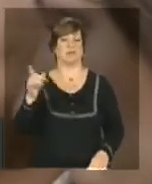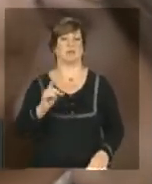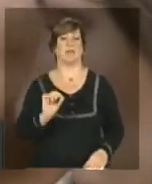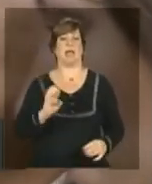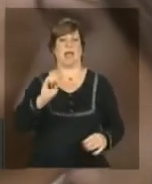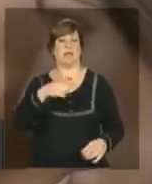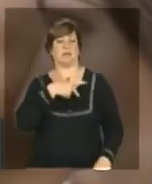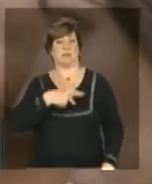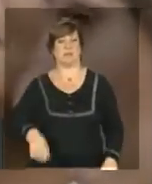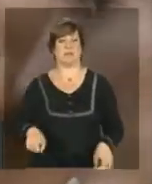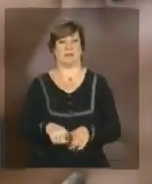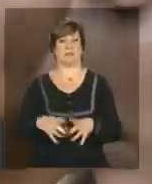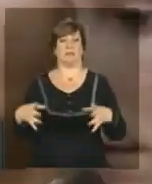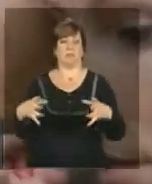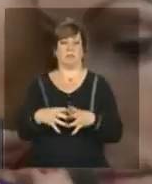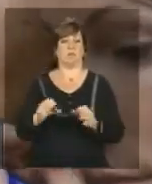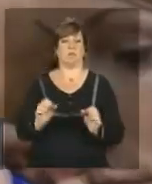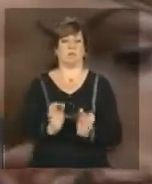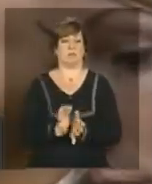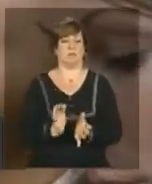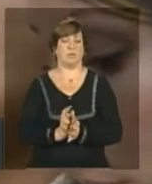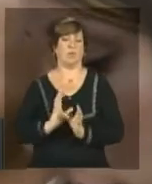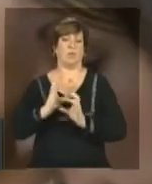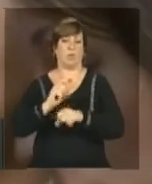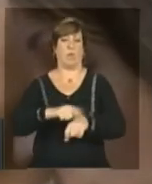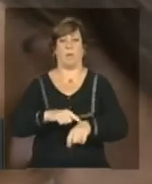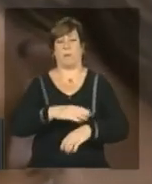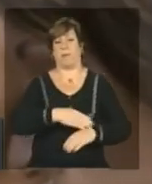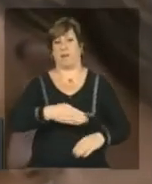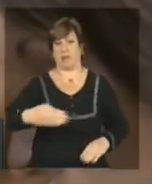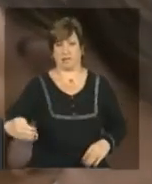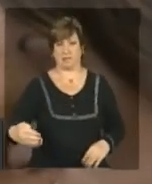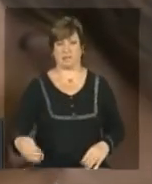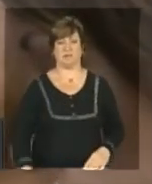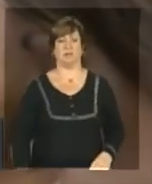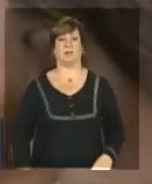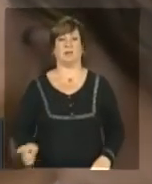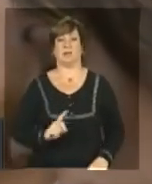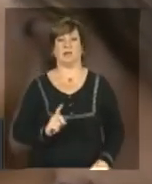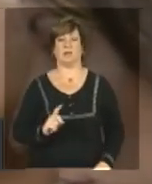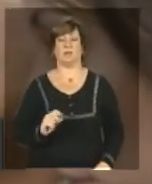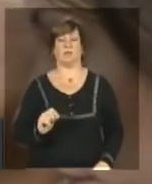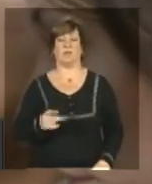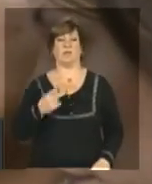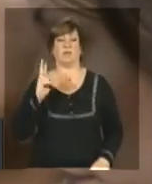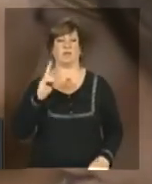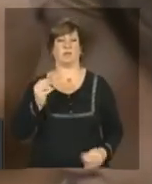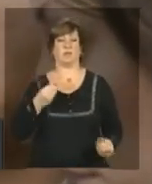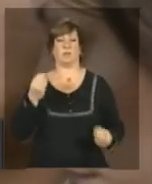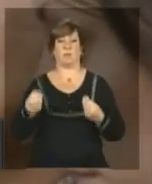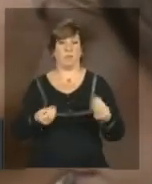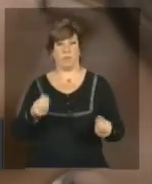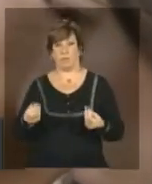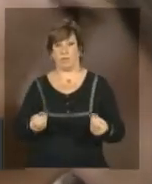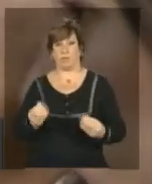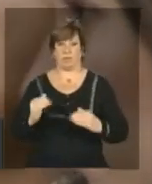outros diretores repetem como um mantra, é de longo prazo, não replica aqui a volatilidade externa, mas, enfim, se pensa